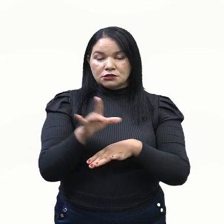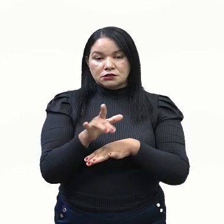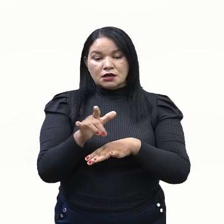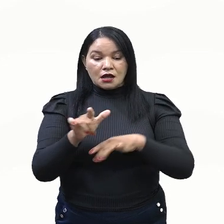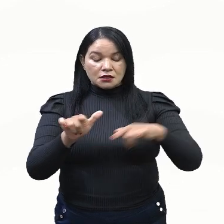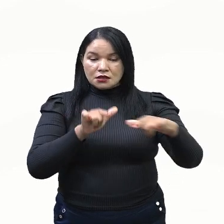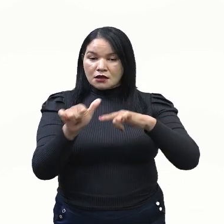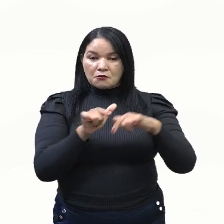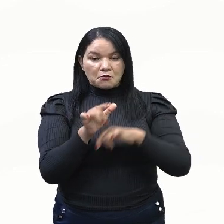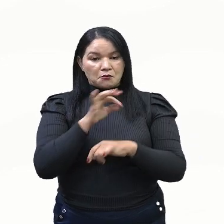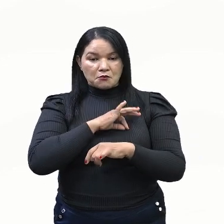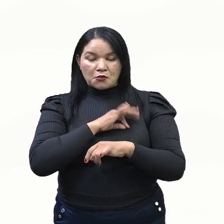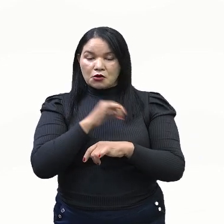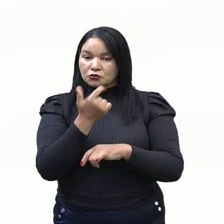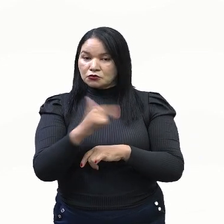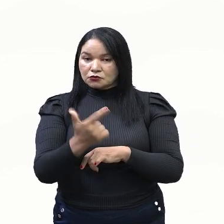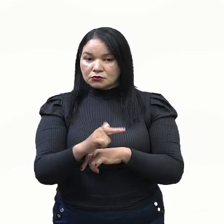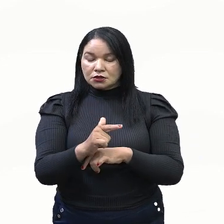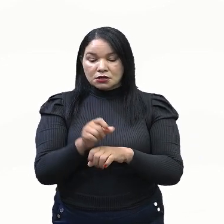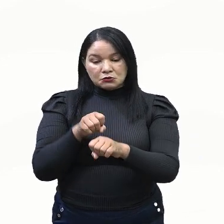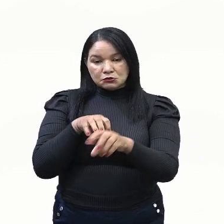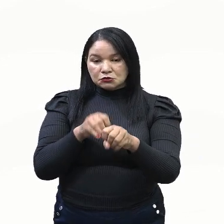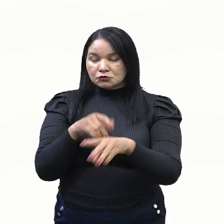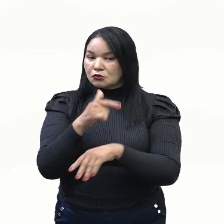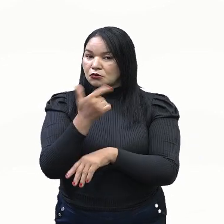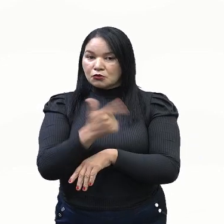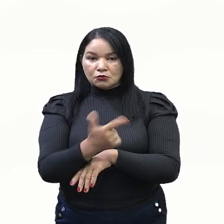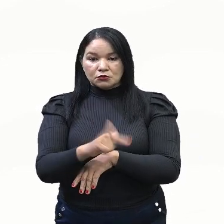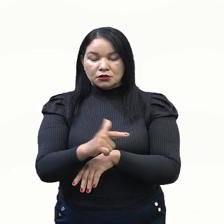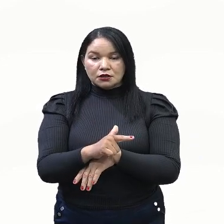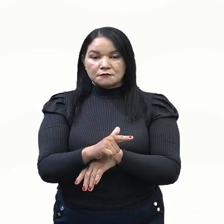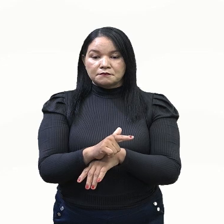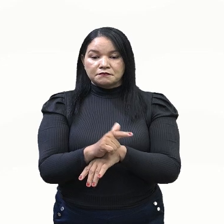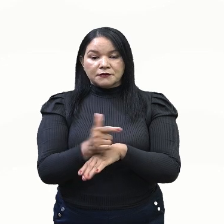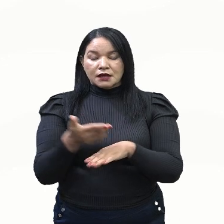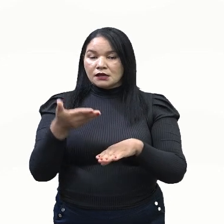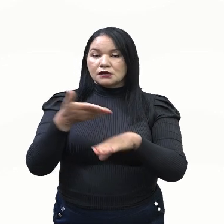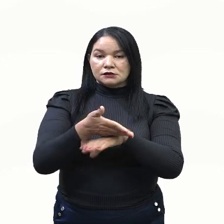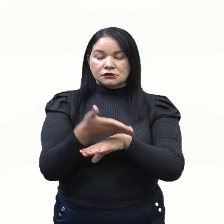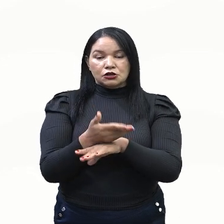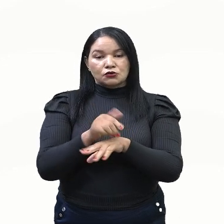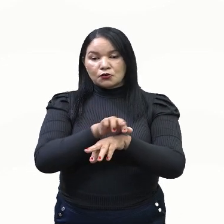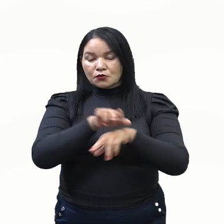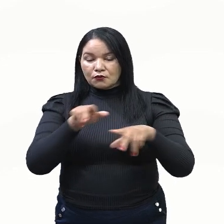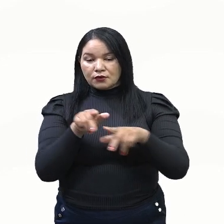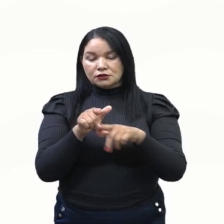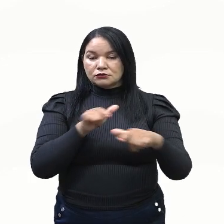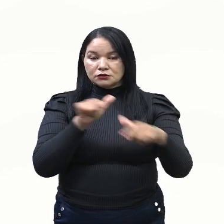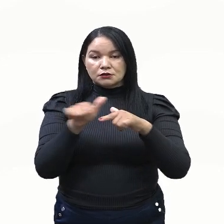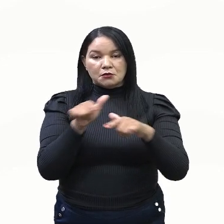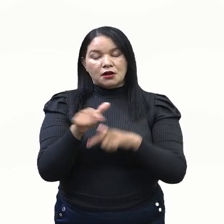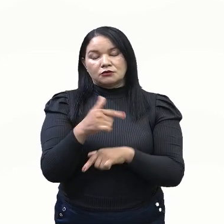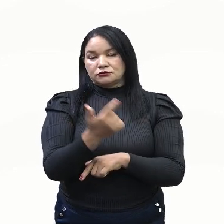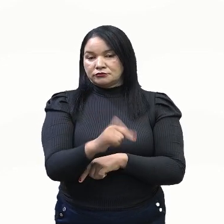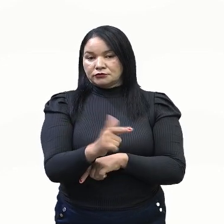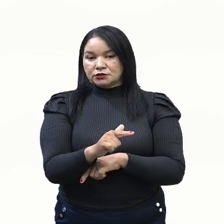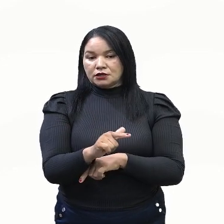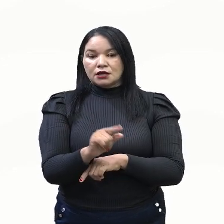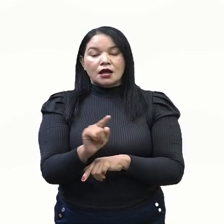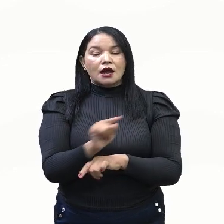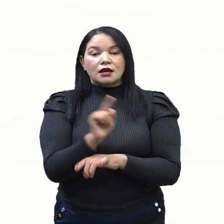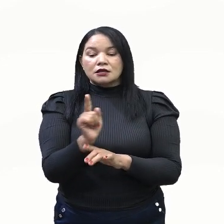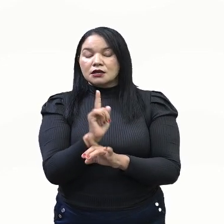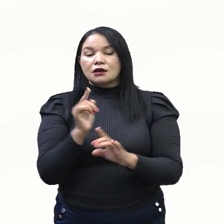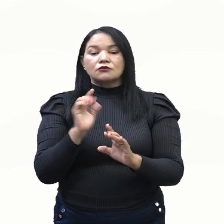não terão a educação, não terão ali acesso a outras formas de trabalho. E o que isso vai